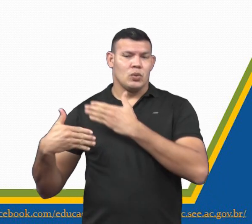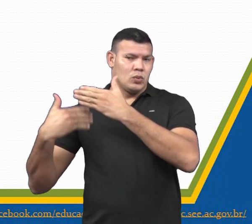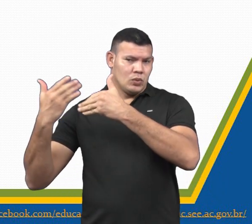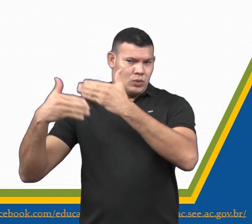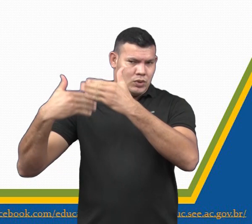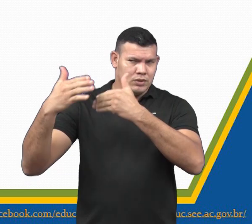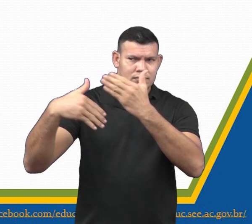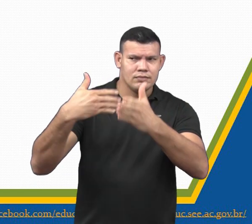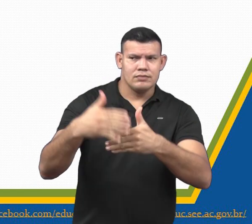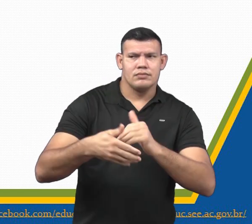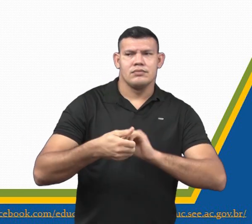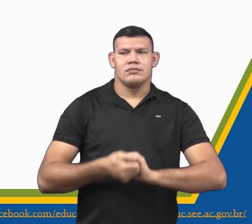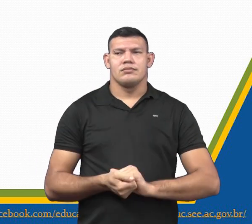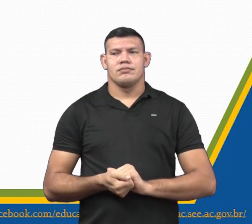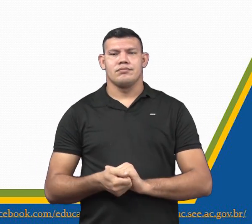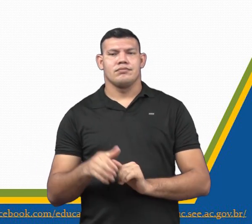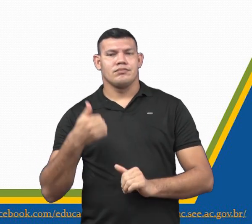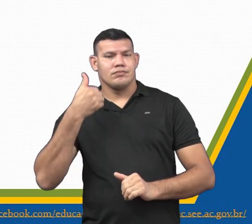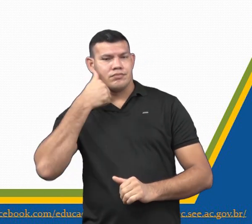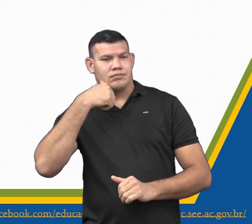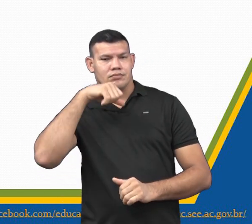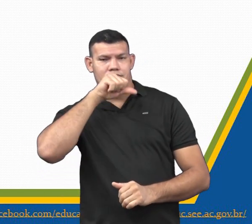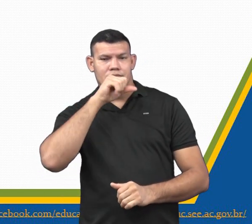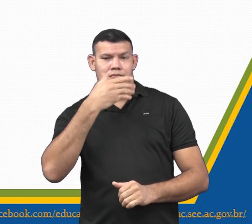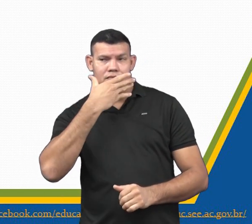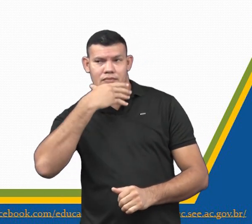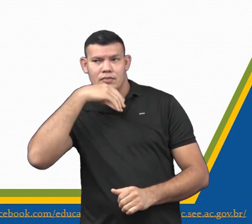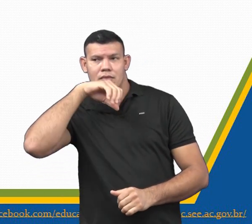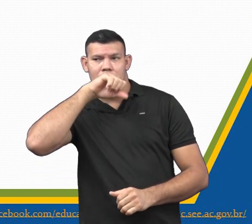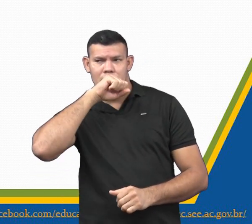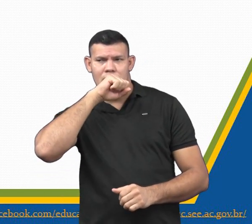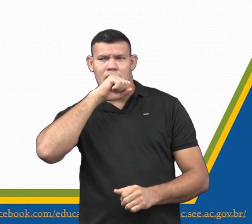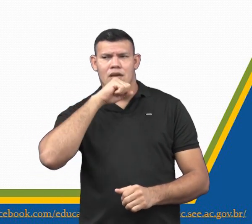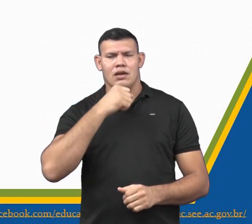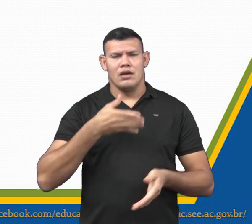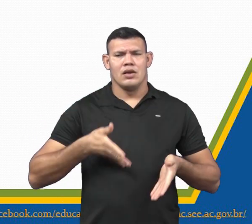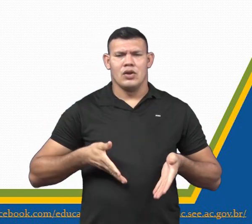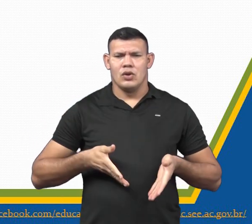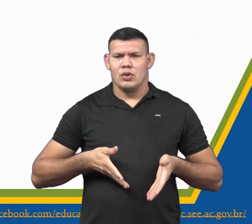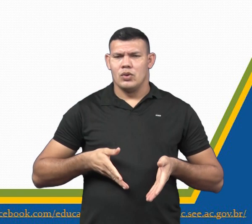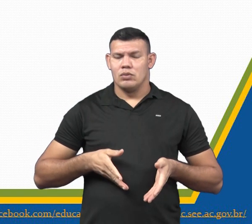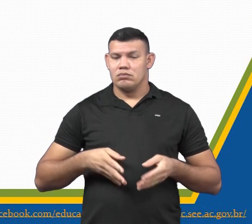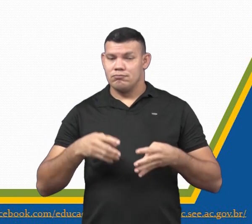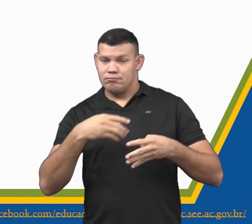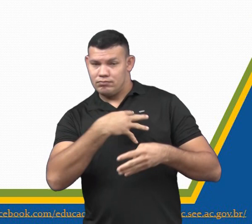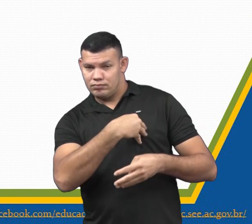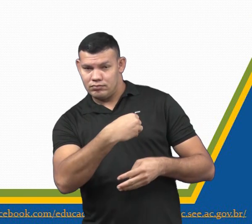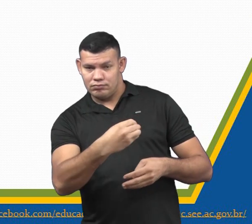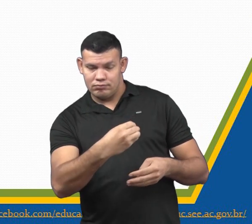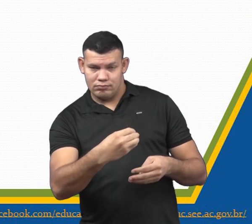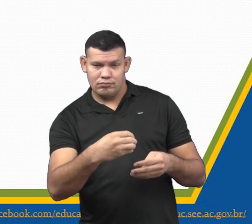avós, tios, primos e de toda a minha família. Somos felizes e unidos.